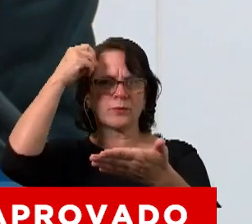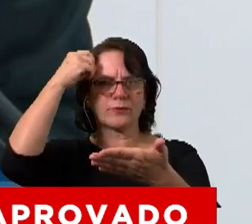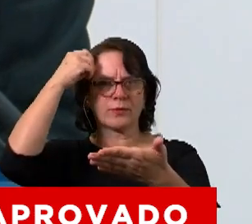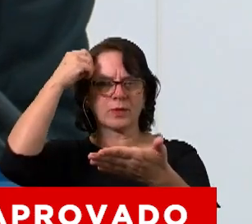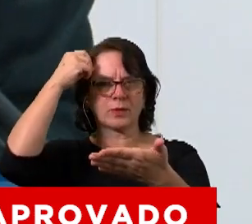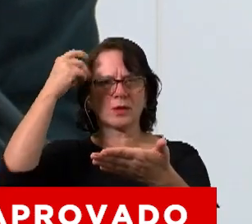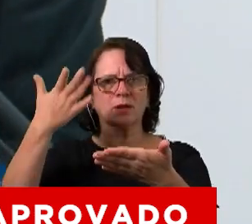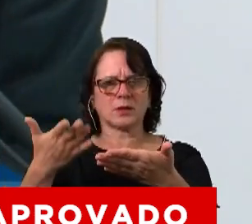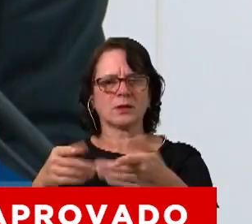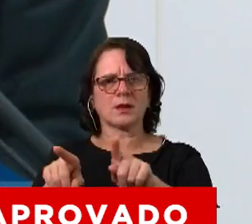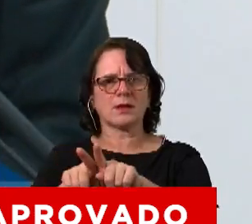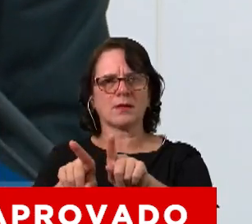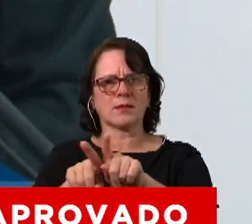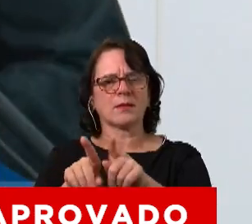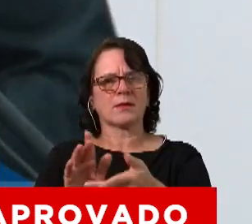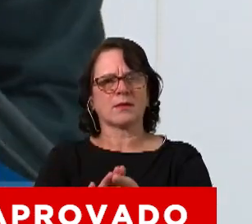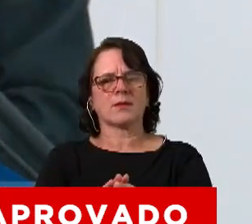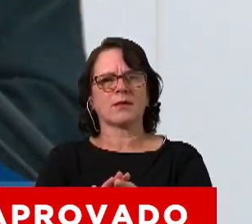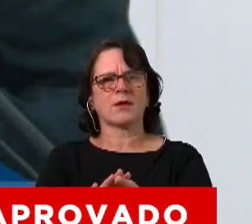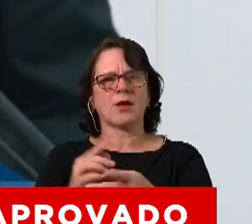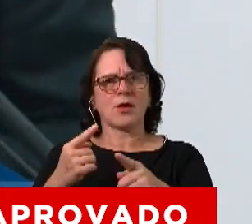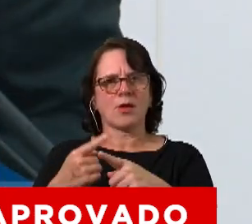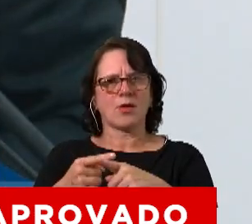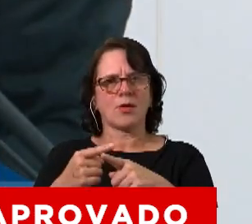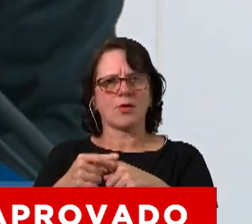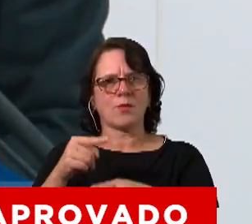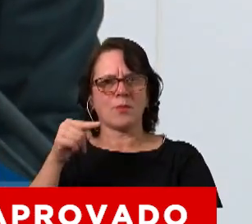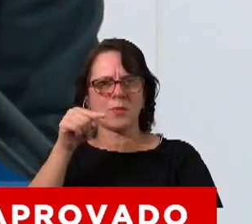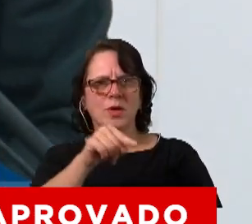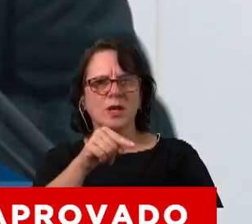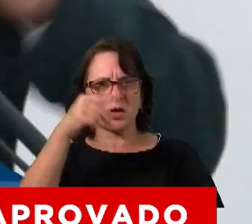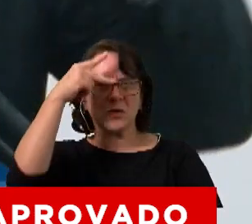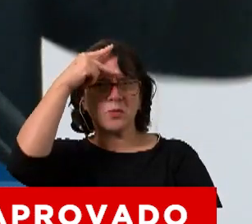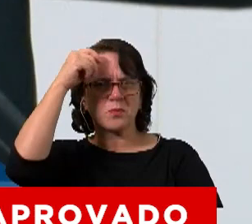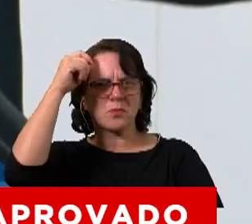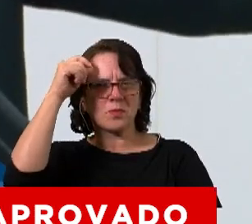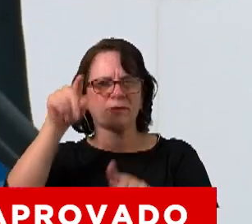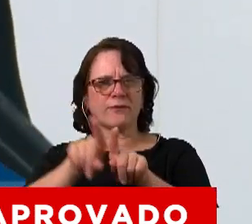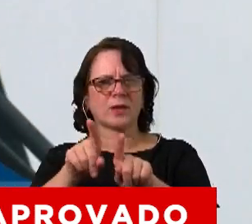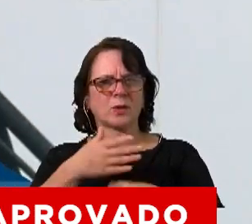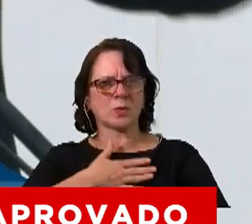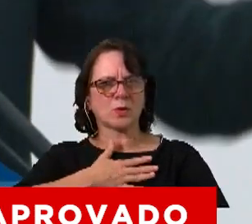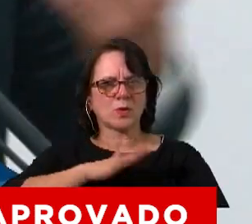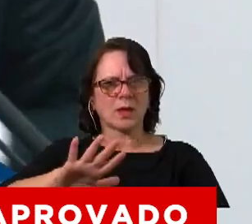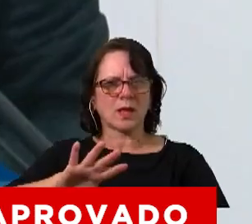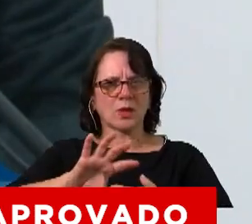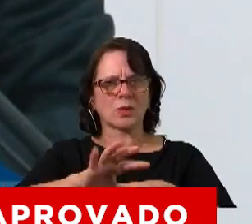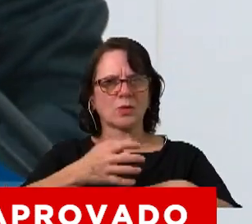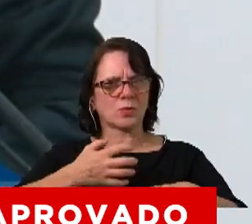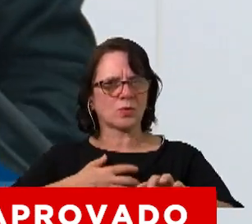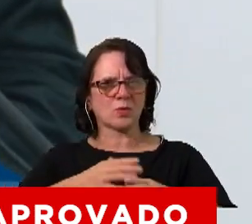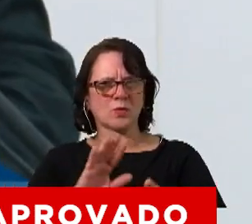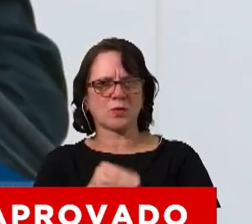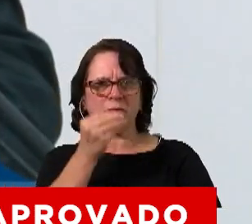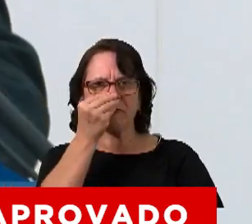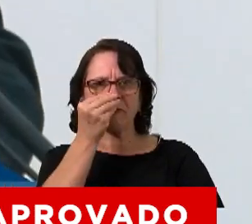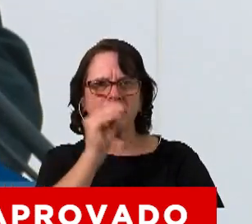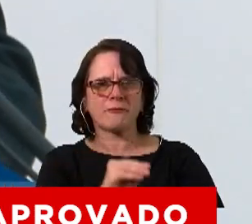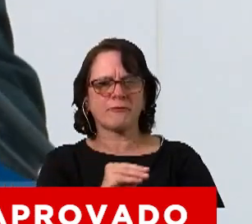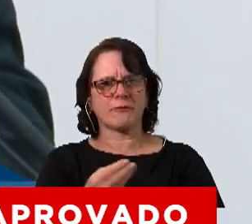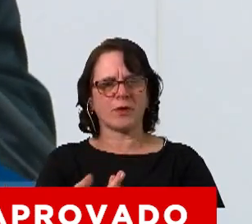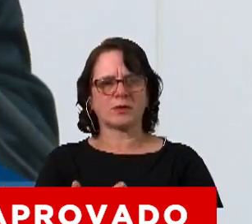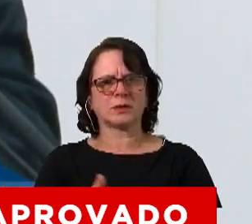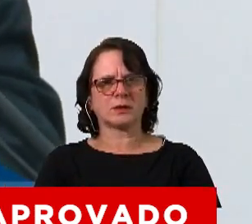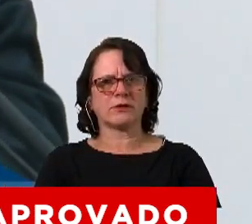de sociopata. Porque aquele que usa para si ou contra o trem e faz briga entre as pessoas para chegar num objetivo,